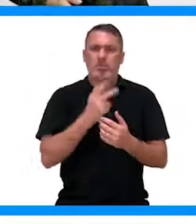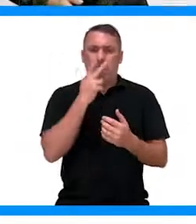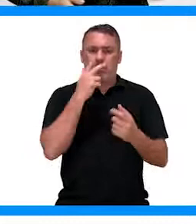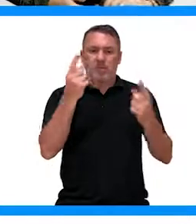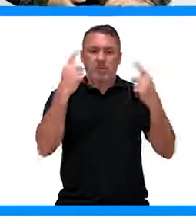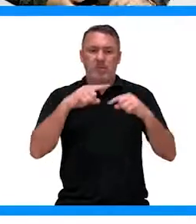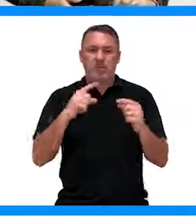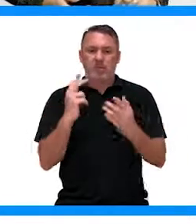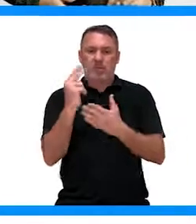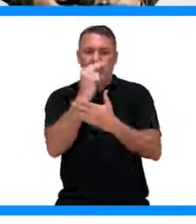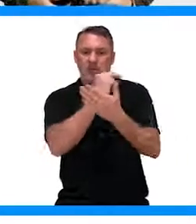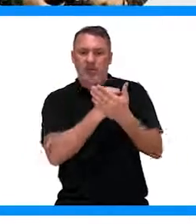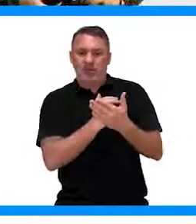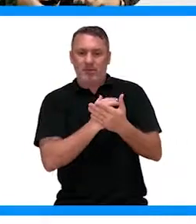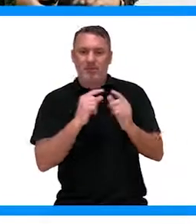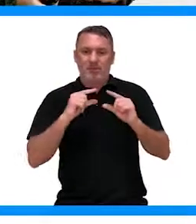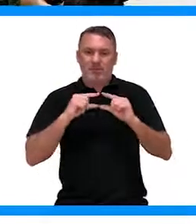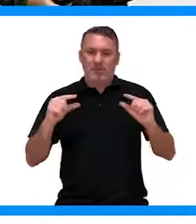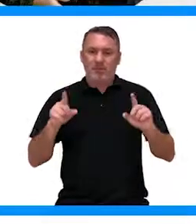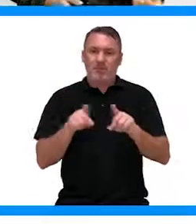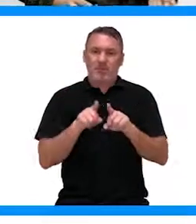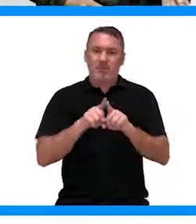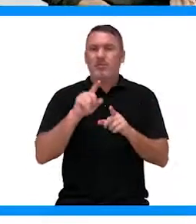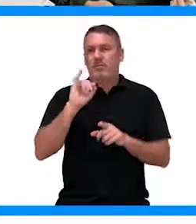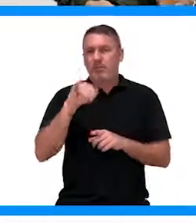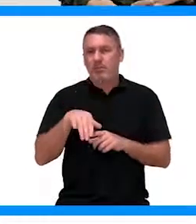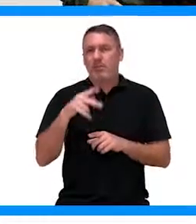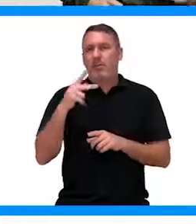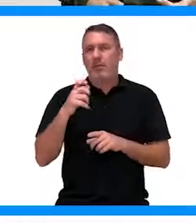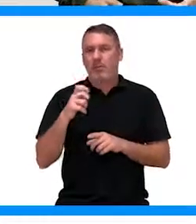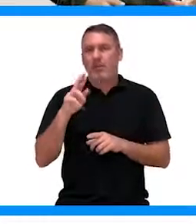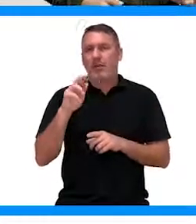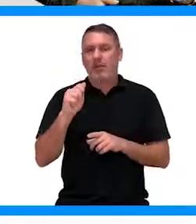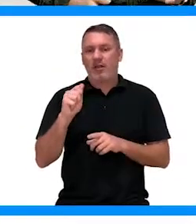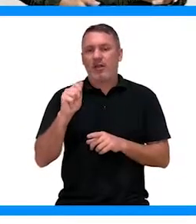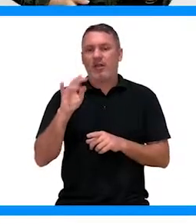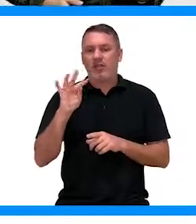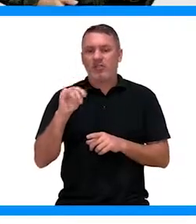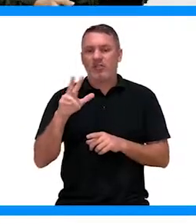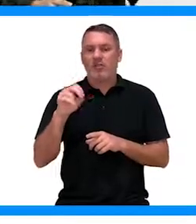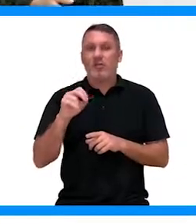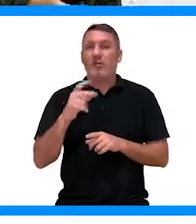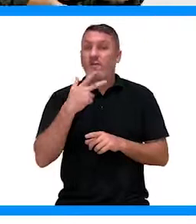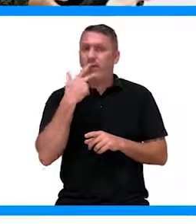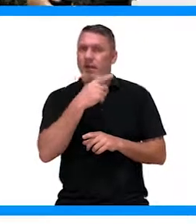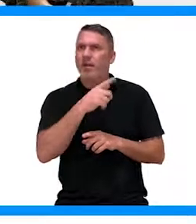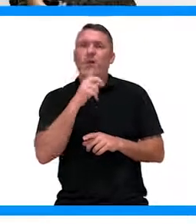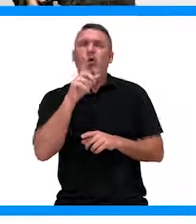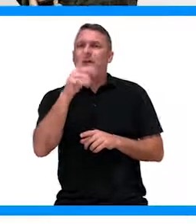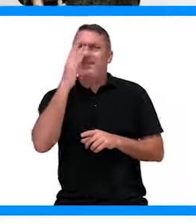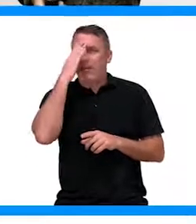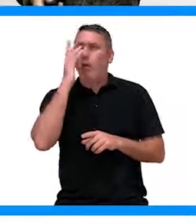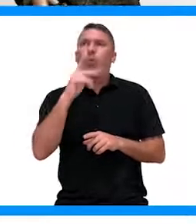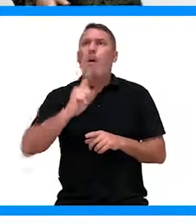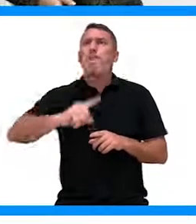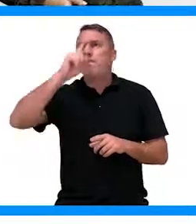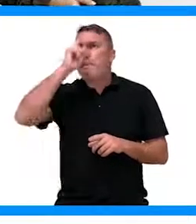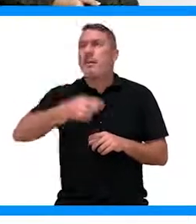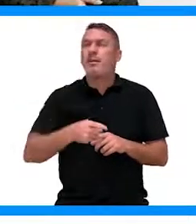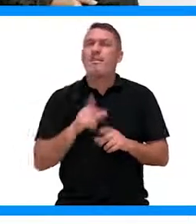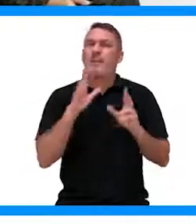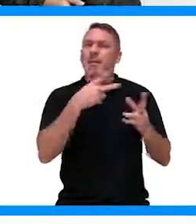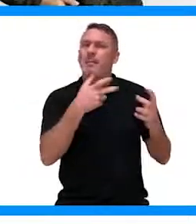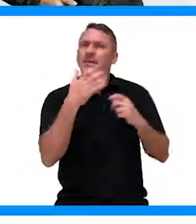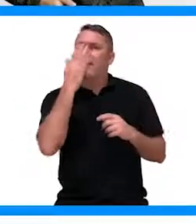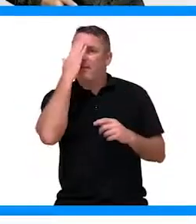verbo faça como personagem, aqui a gente tem também o verbo no imperativo. aquilo que eu falei, a gente não entende como uma